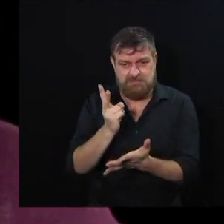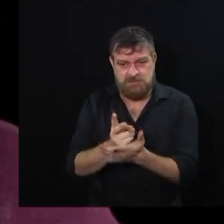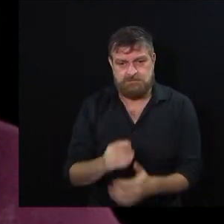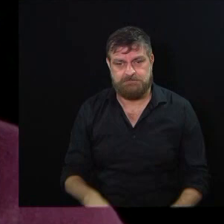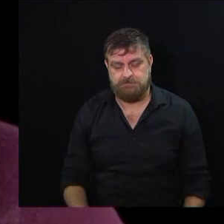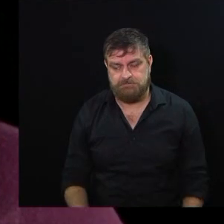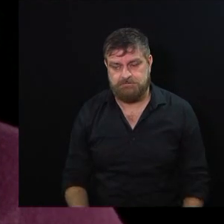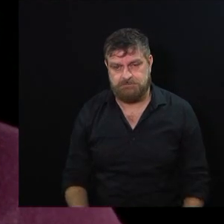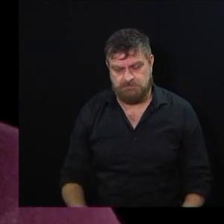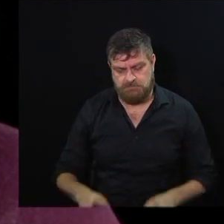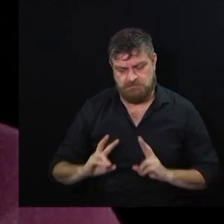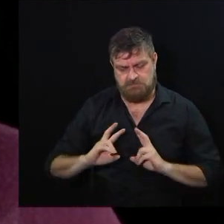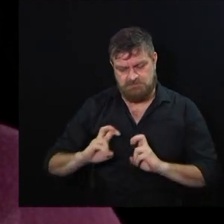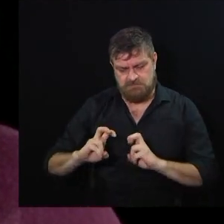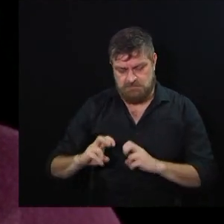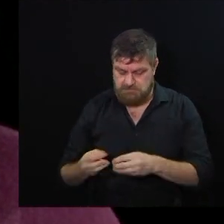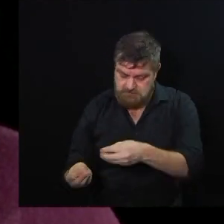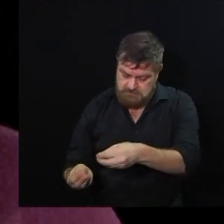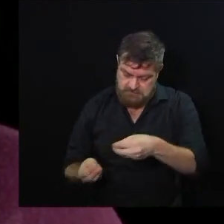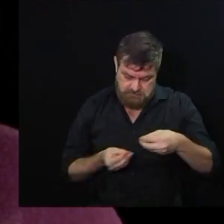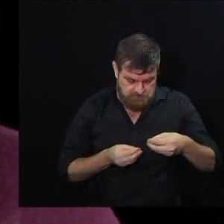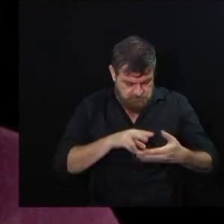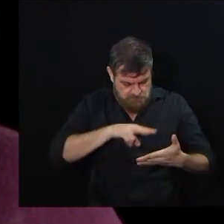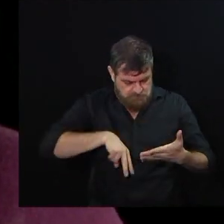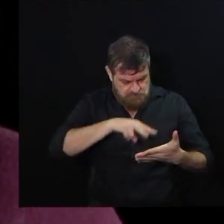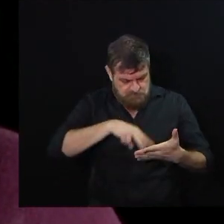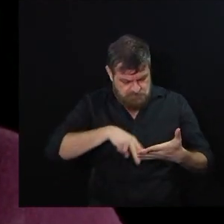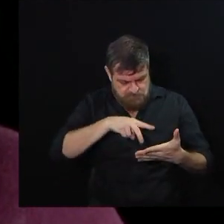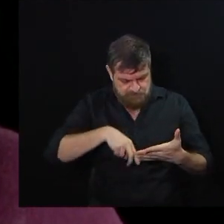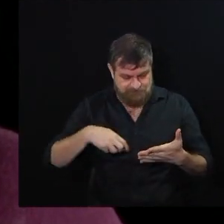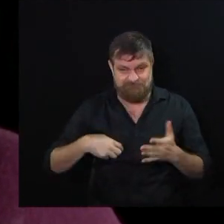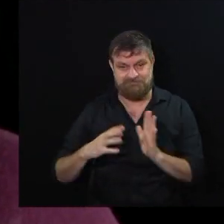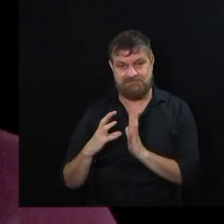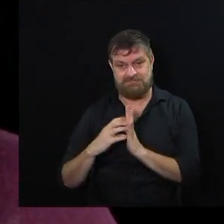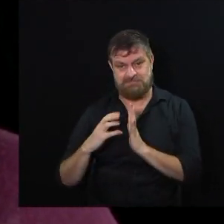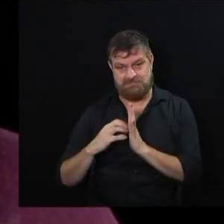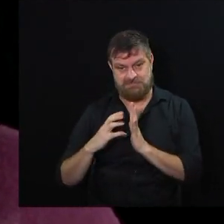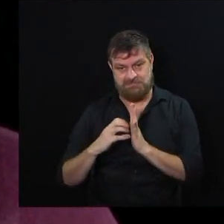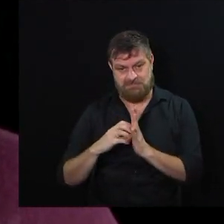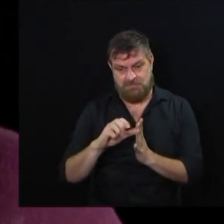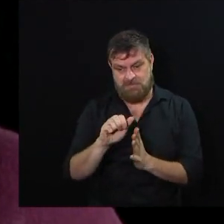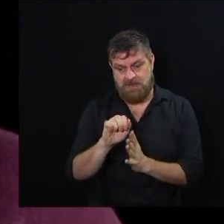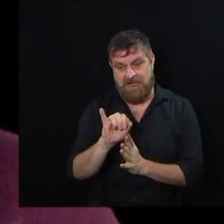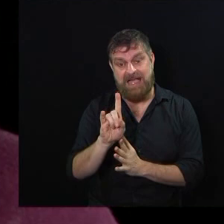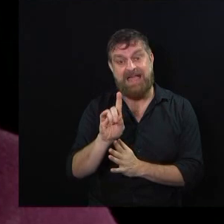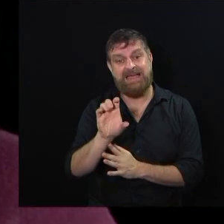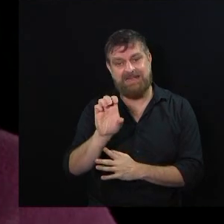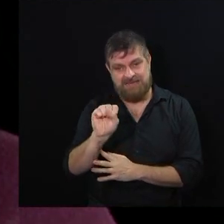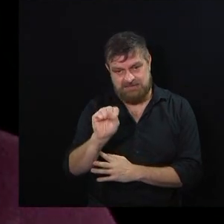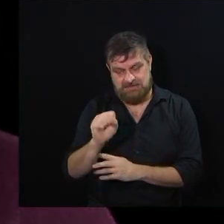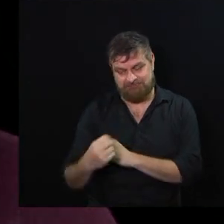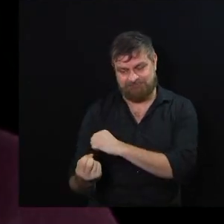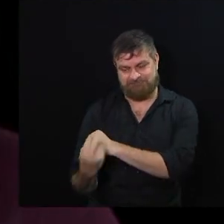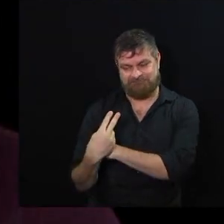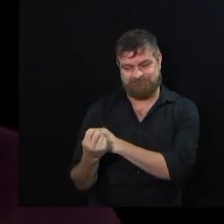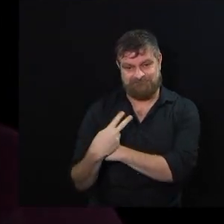o resultado, né? Do que eu tinha sido contaminada em 2006.